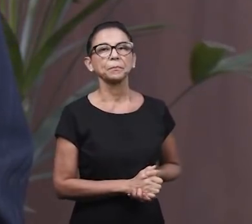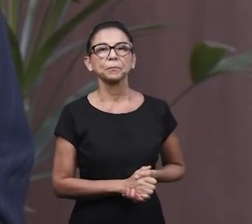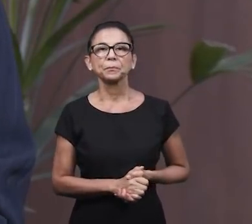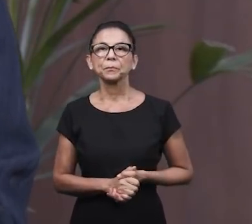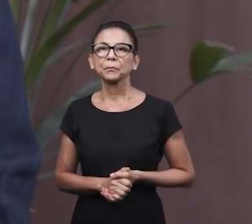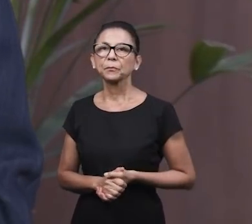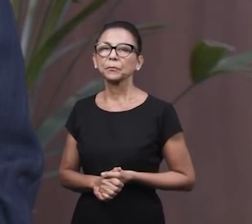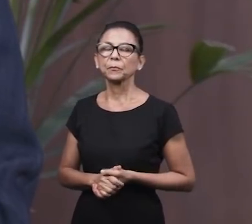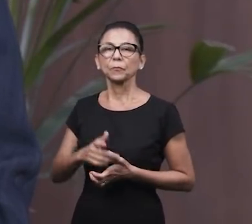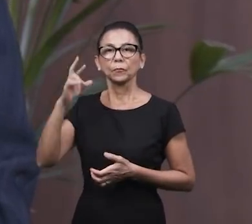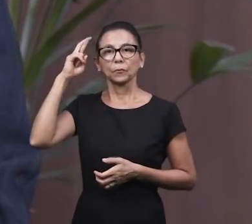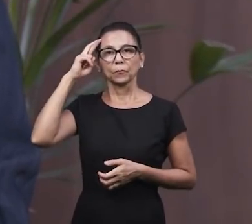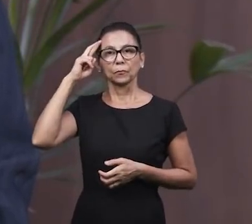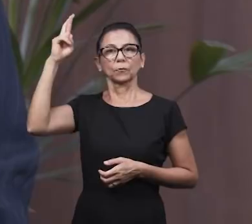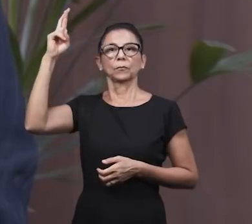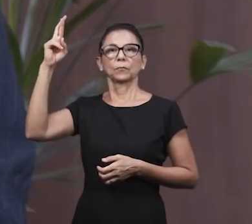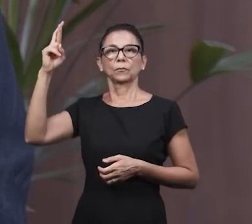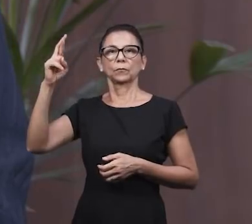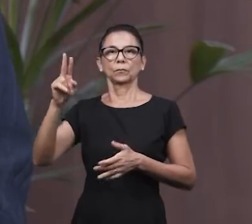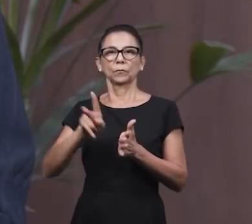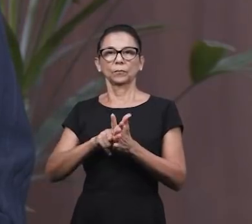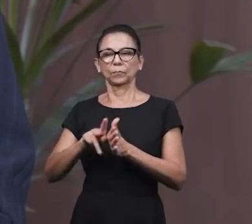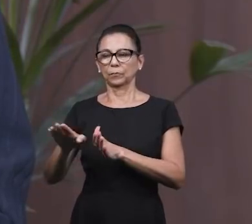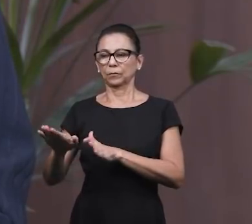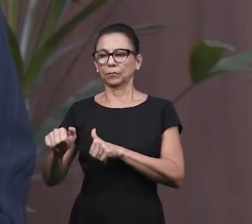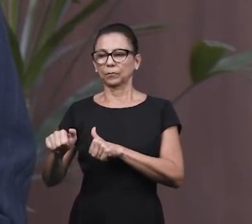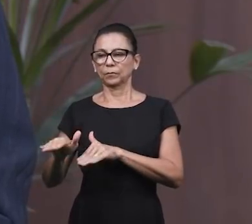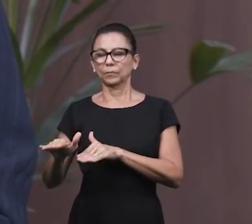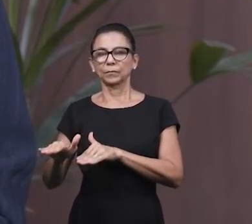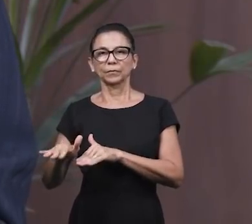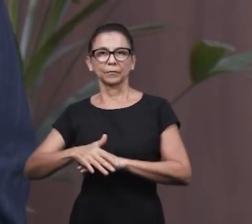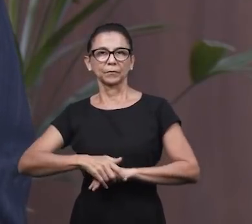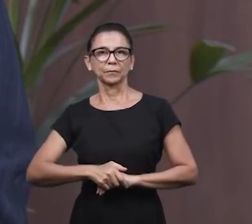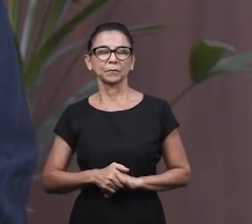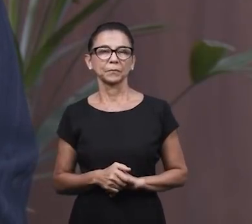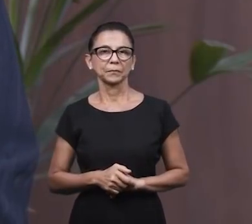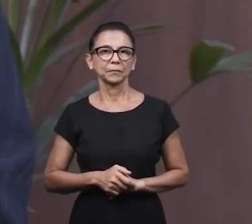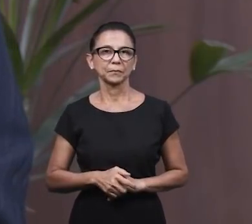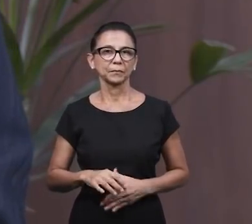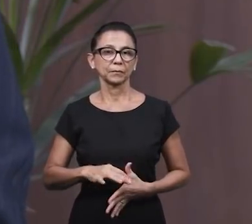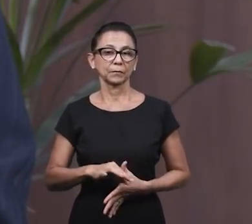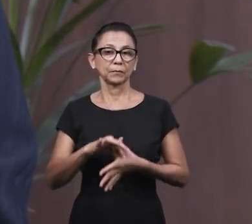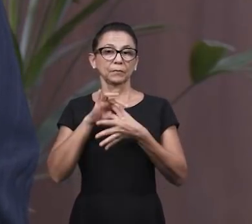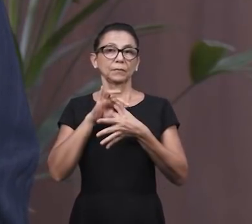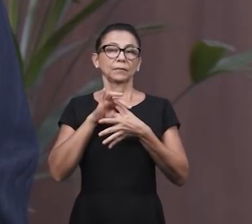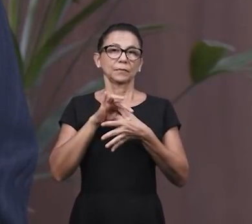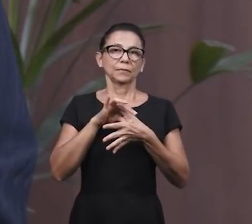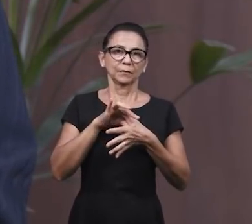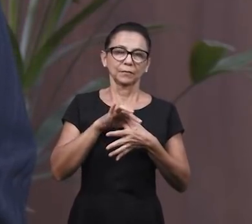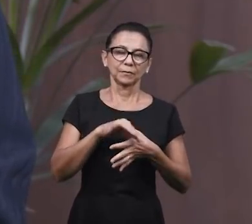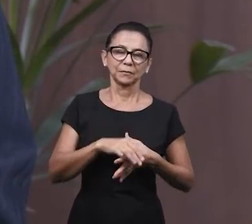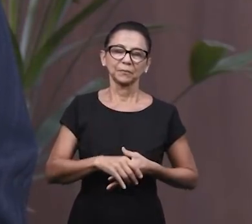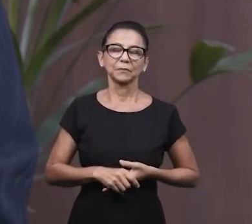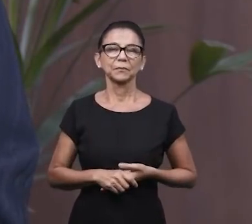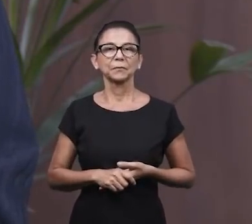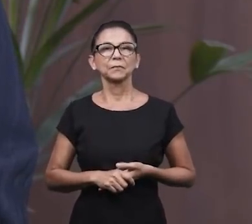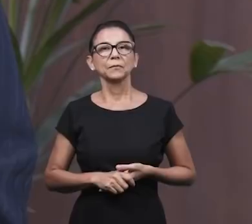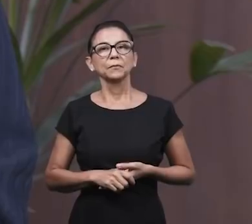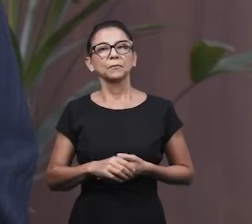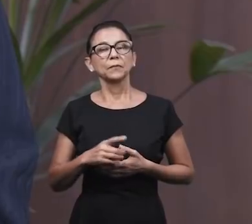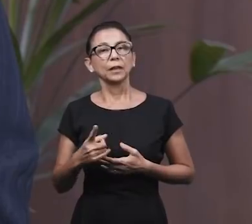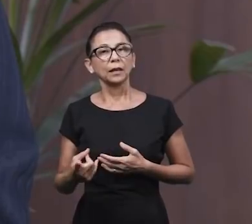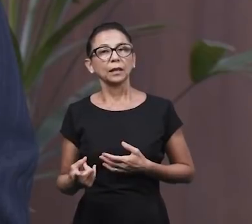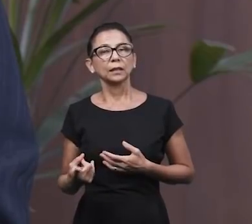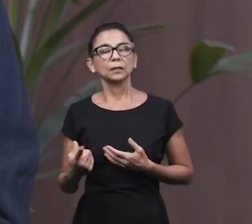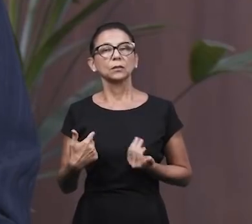condição do Senhor Jesus como o Senhor dos Exércitos. E essa condição dele, ela vai estar na figura